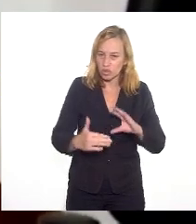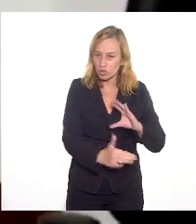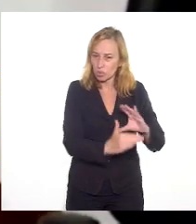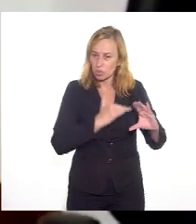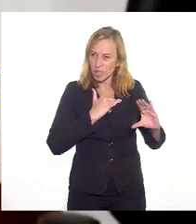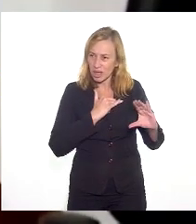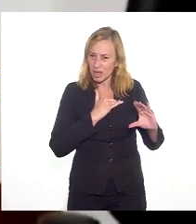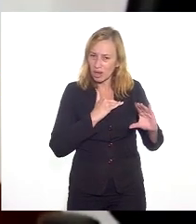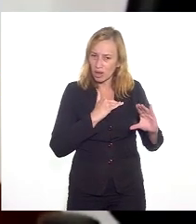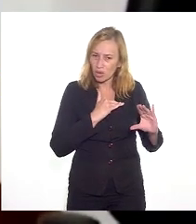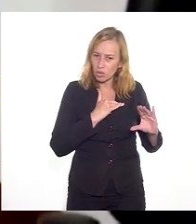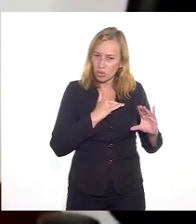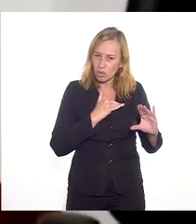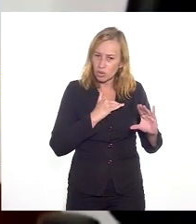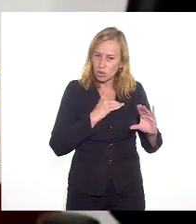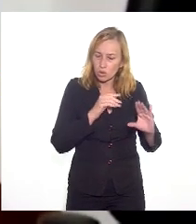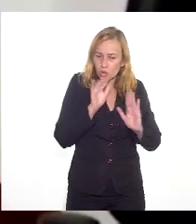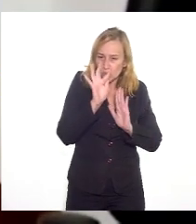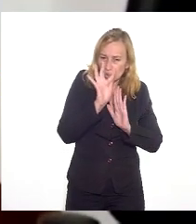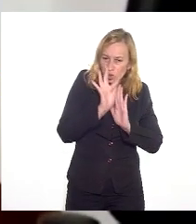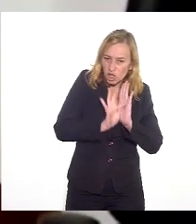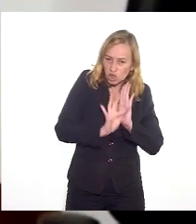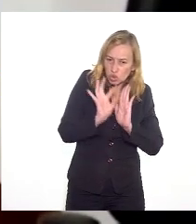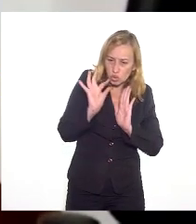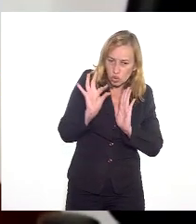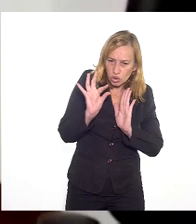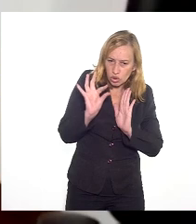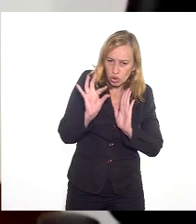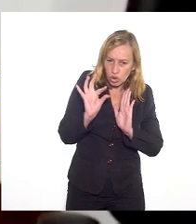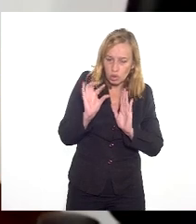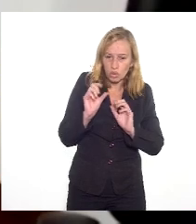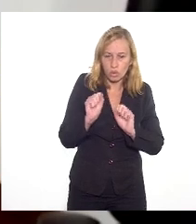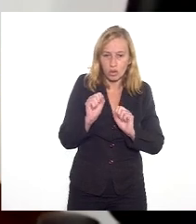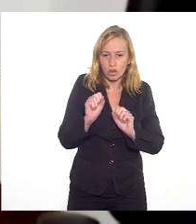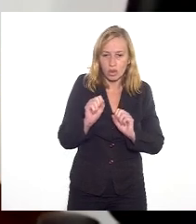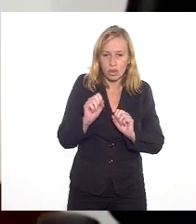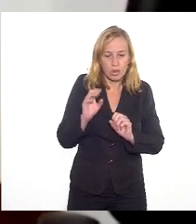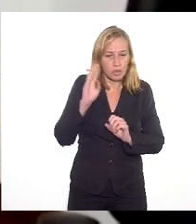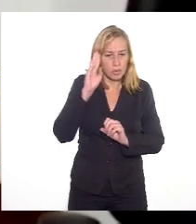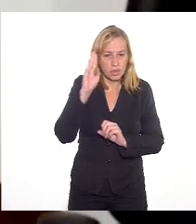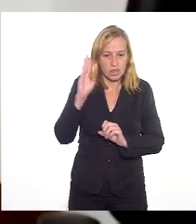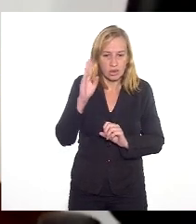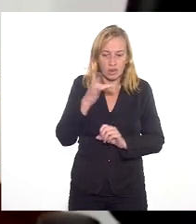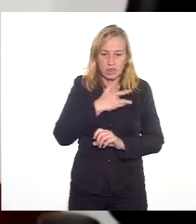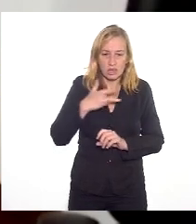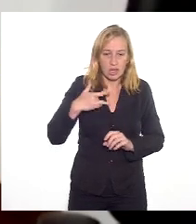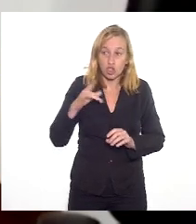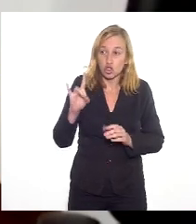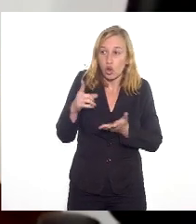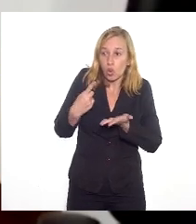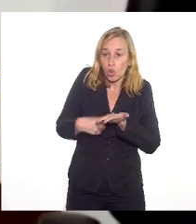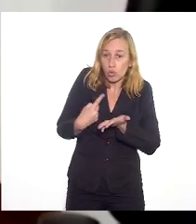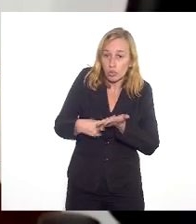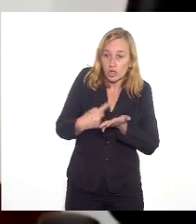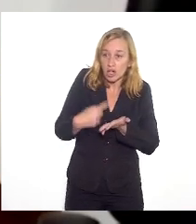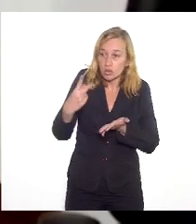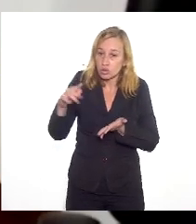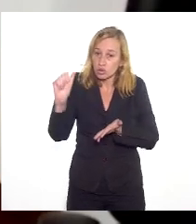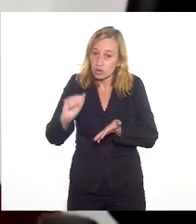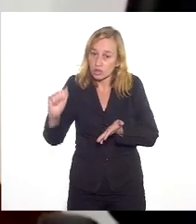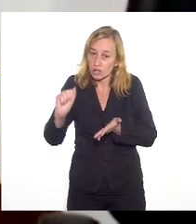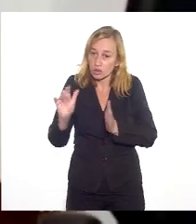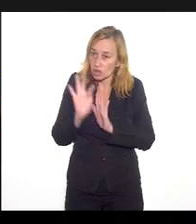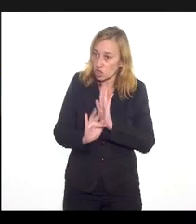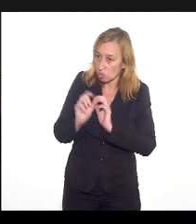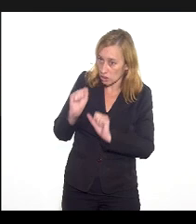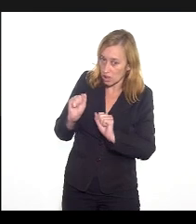minuta de um texto. Fica como prioridade a saúde e só combinar com Vossa Excelência, com a sua assessoria, o texto.